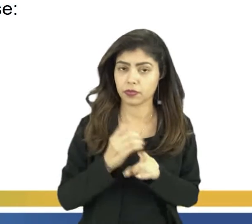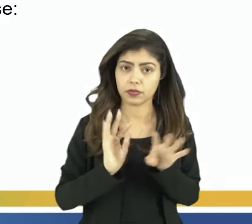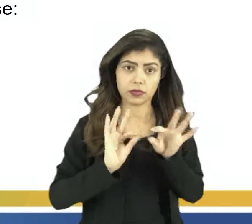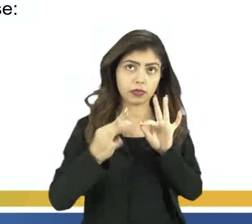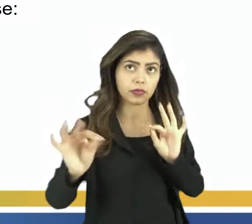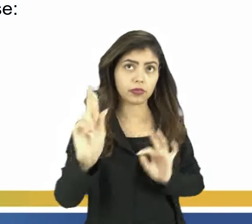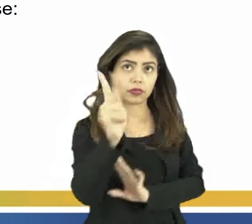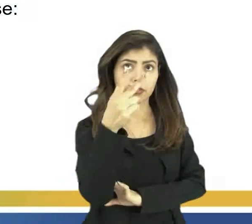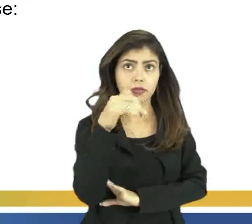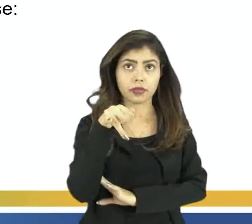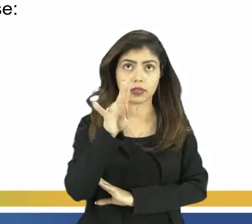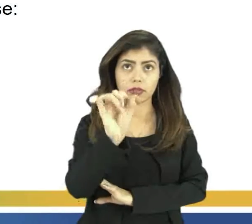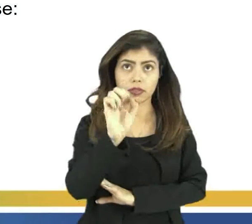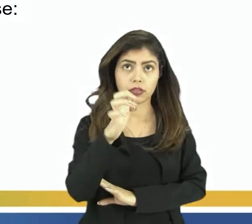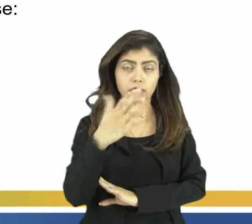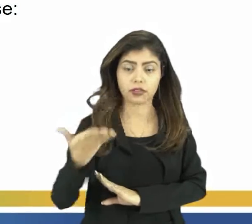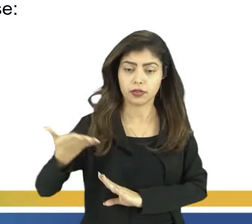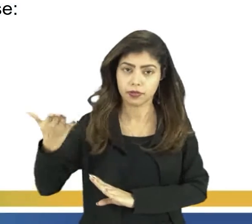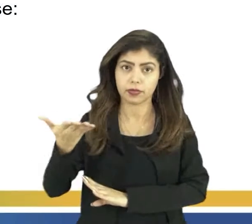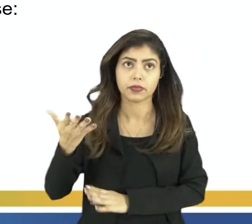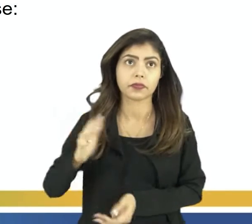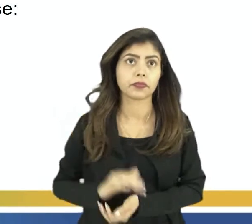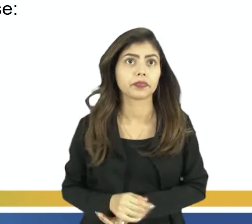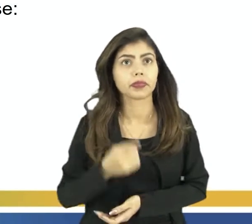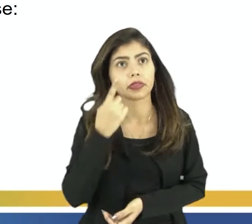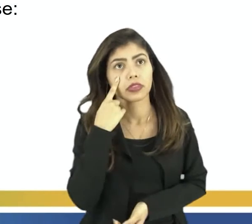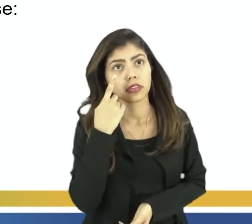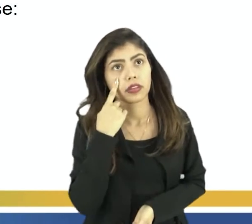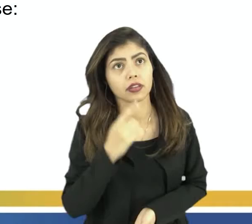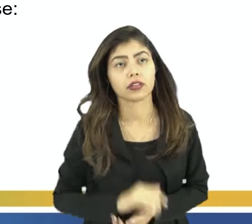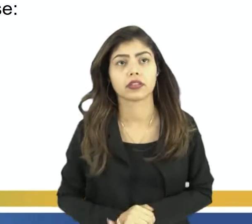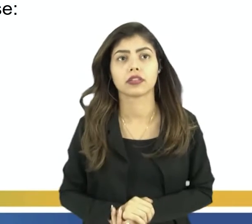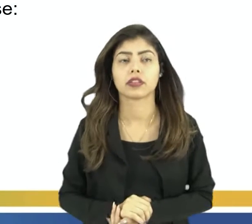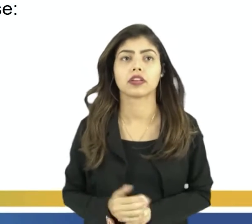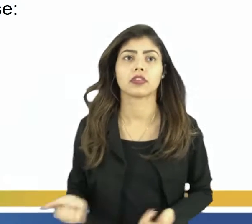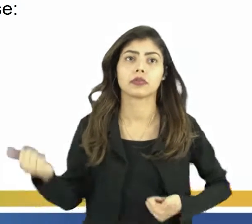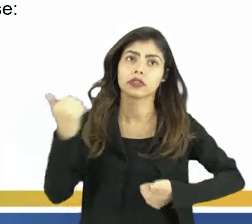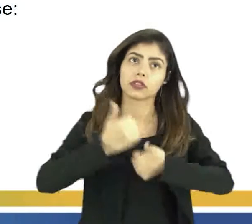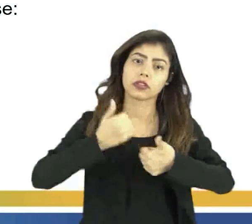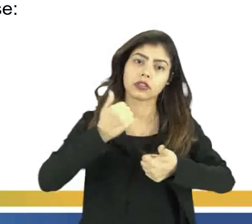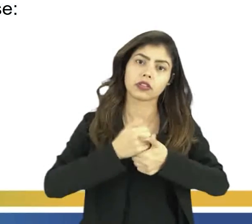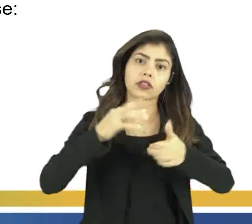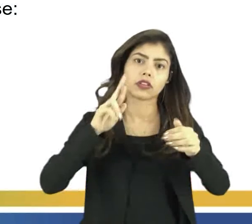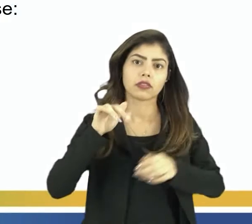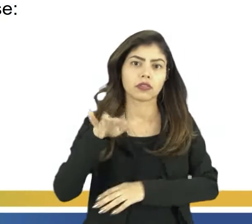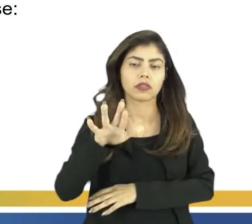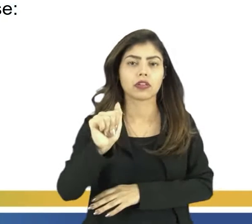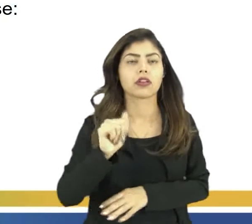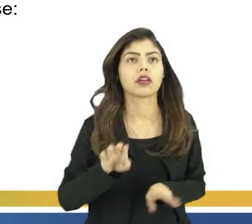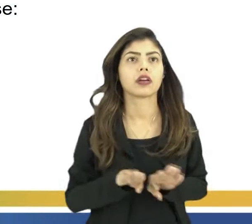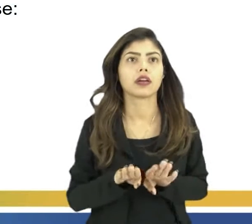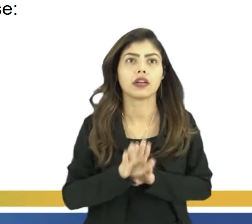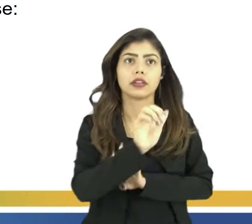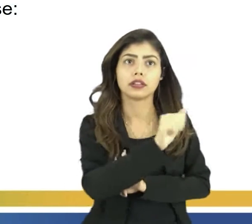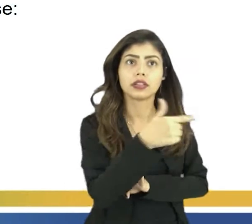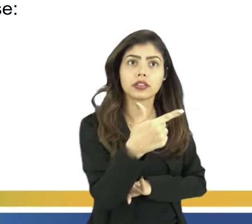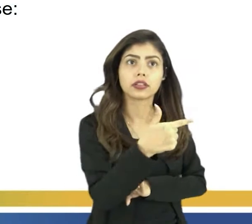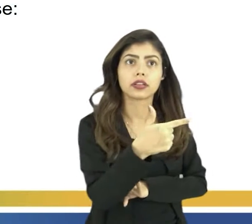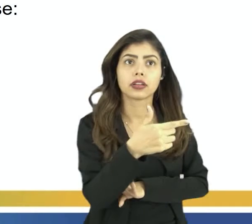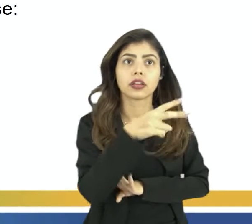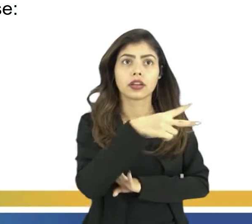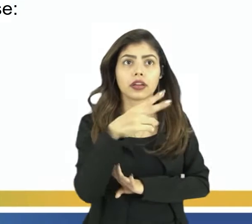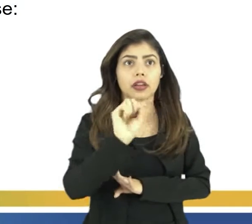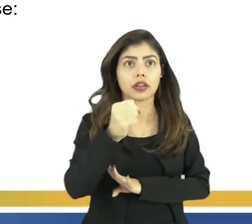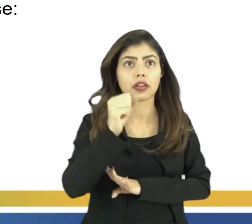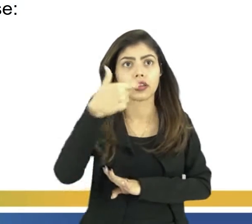medida da hipotenusa da base. Logo, nós temos através da fórmula A ao quadrado é igual a